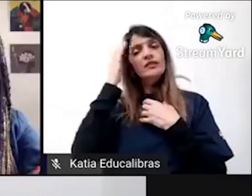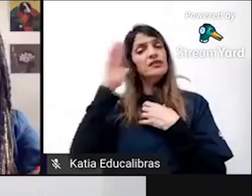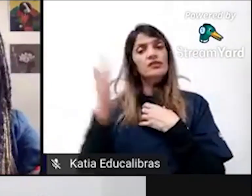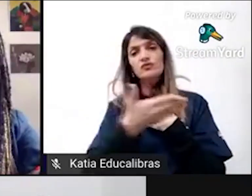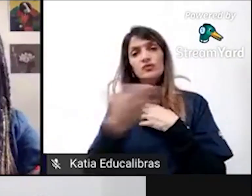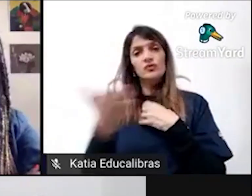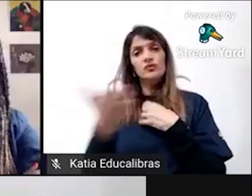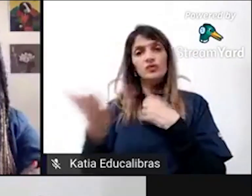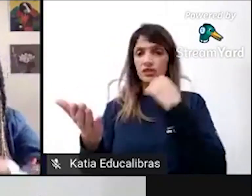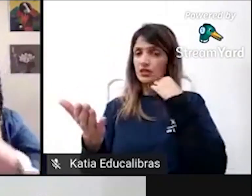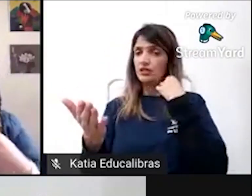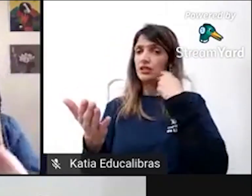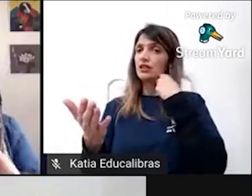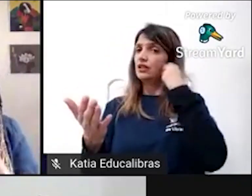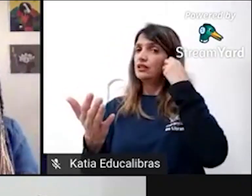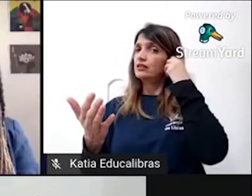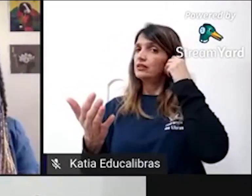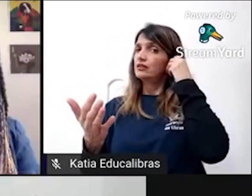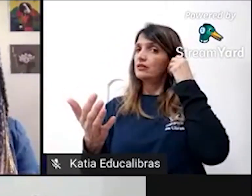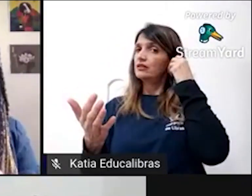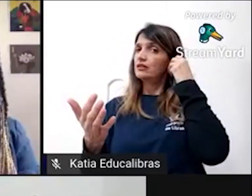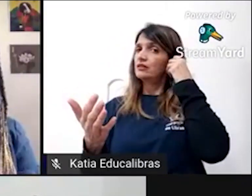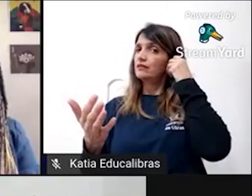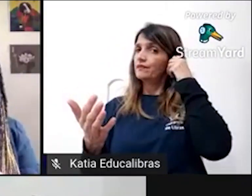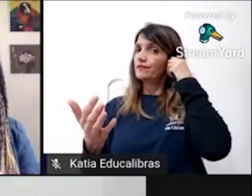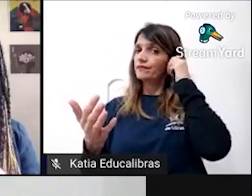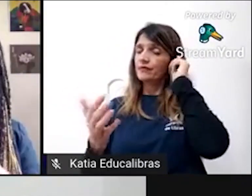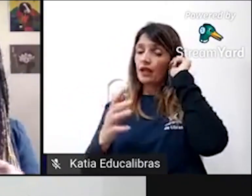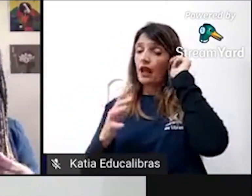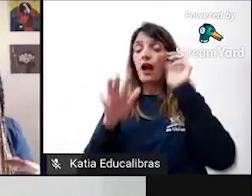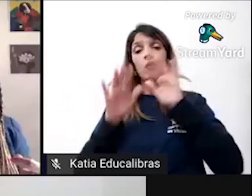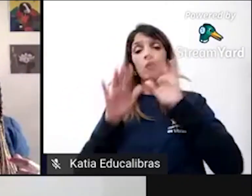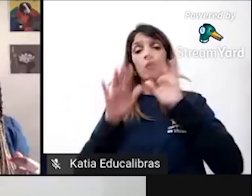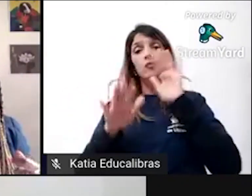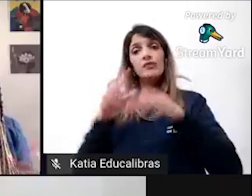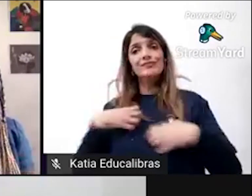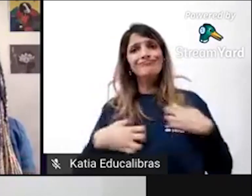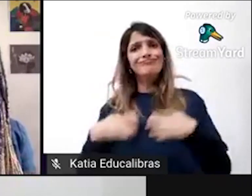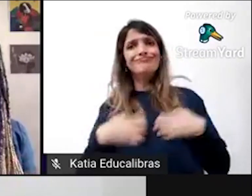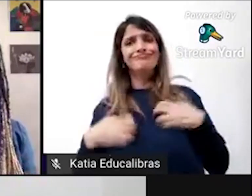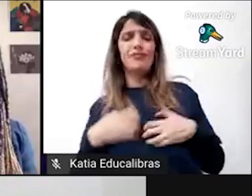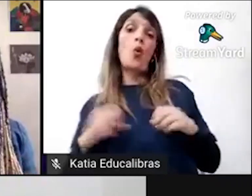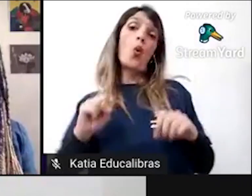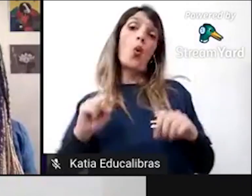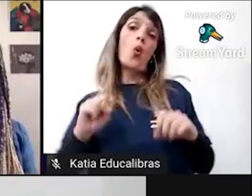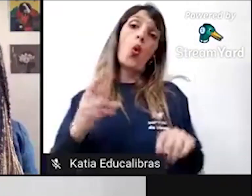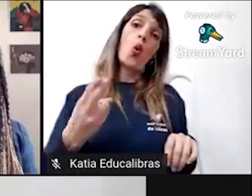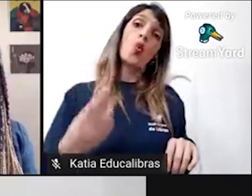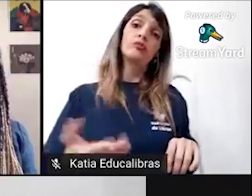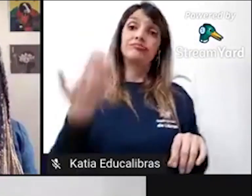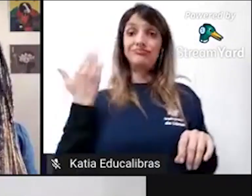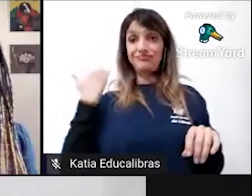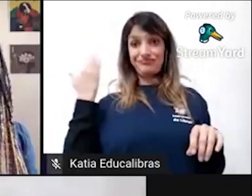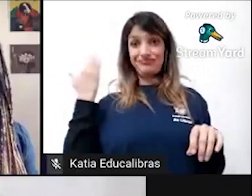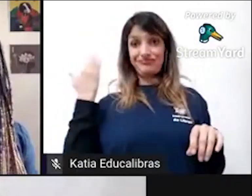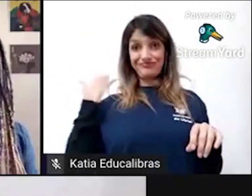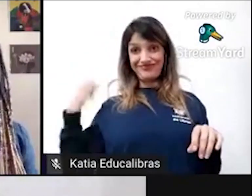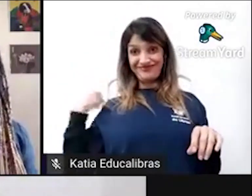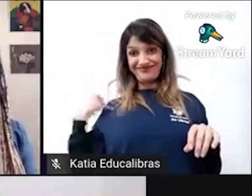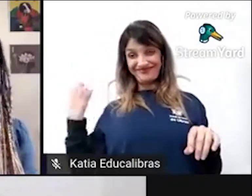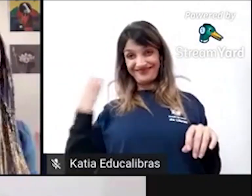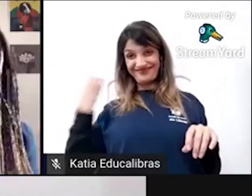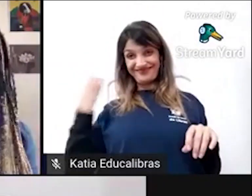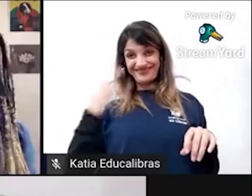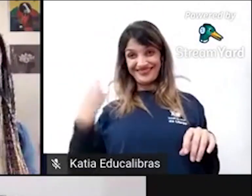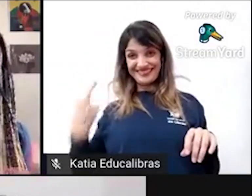também com as minhas colegas que talvez estejam aflitas, porque ou já foram a Jussara Santos dos 19, ou